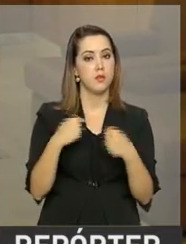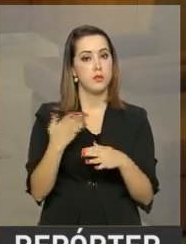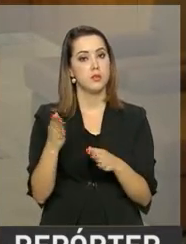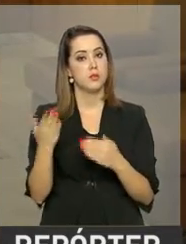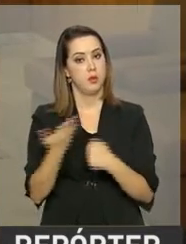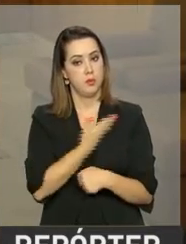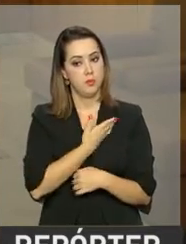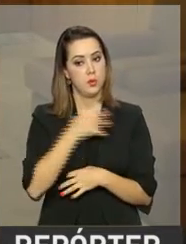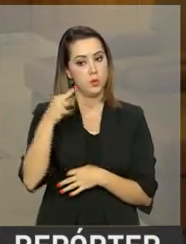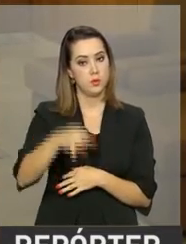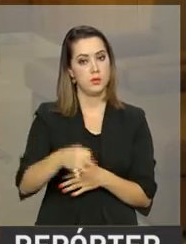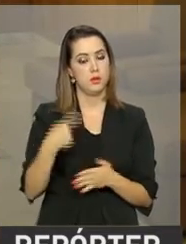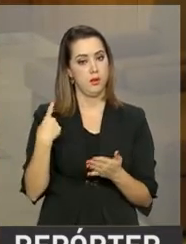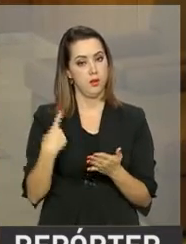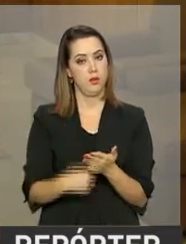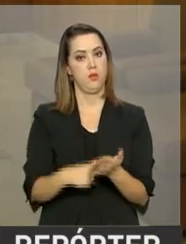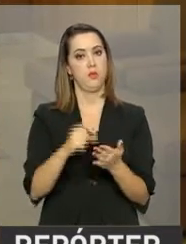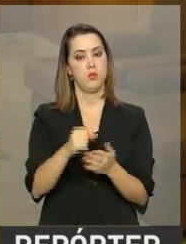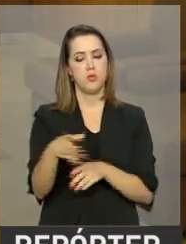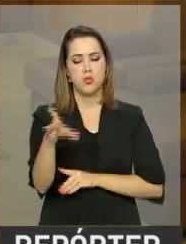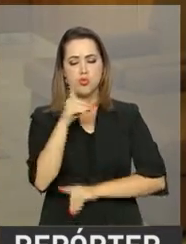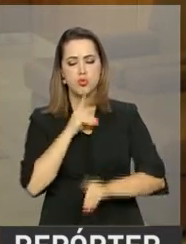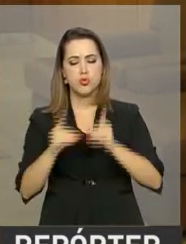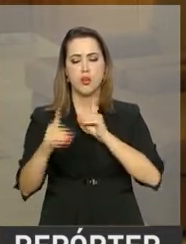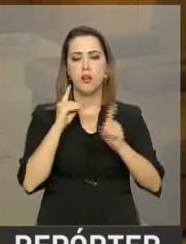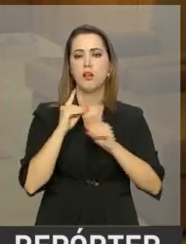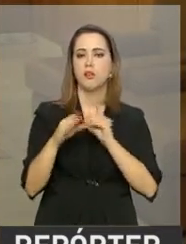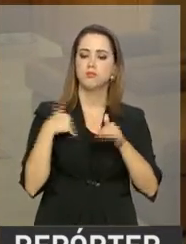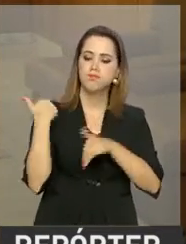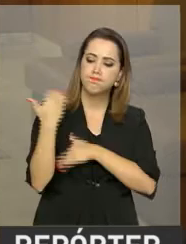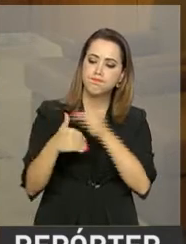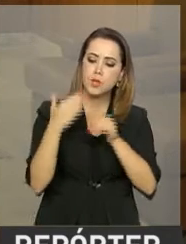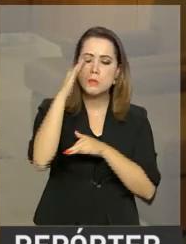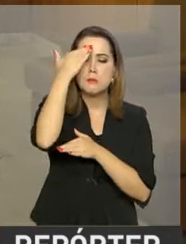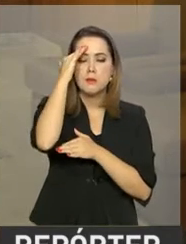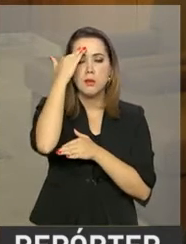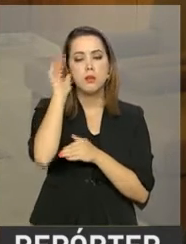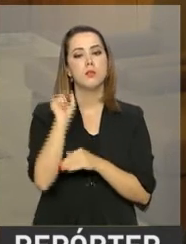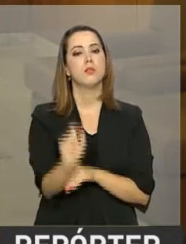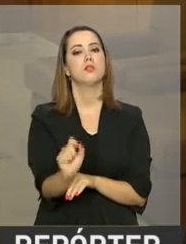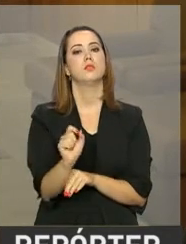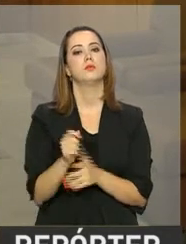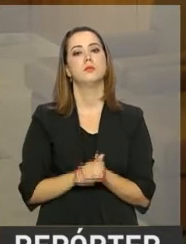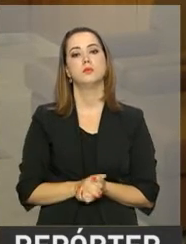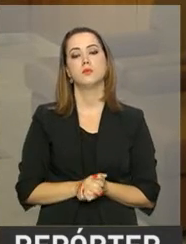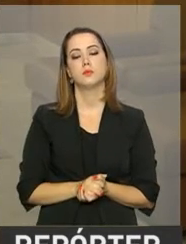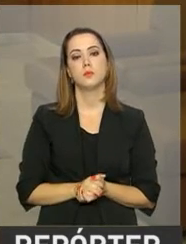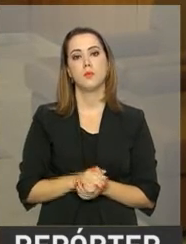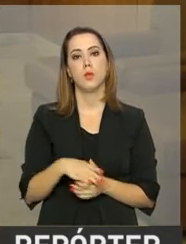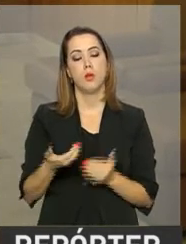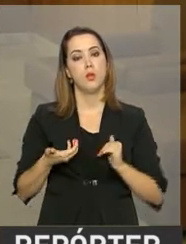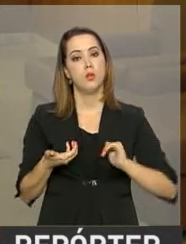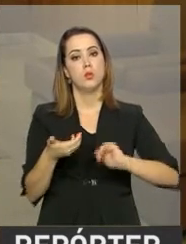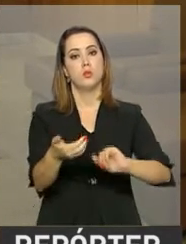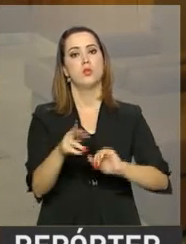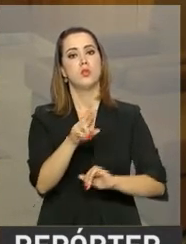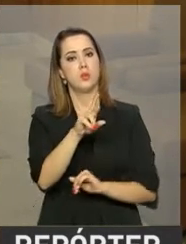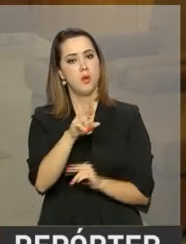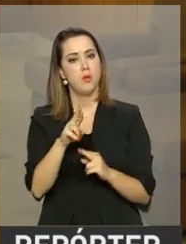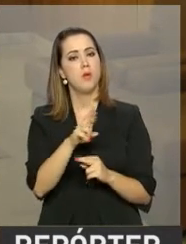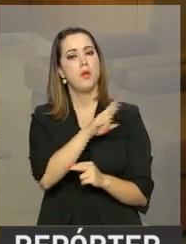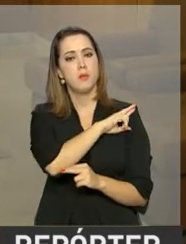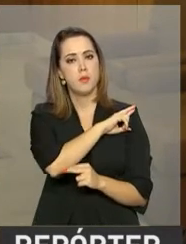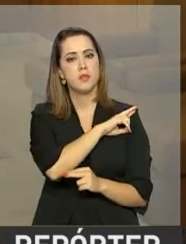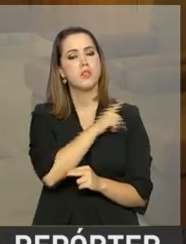firmeza na condução do processo e muito diálogo e compreensão de que o Congresso Nacional representa os interesses